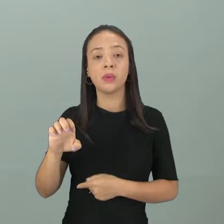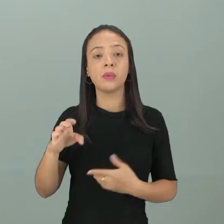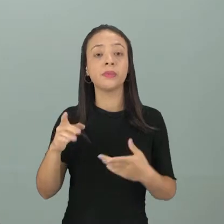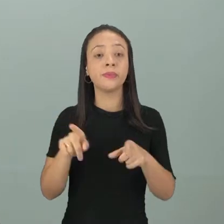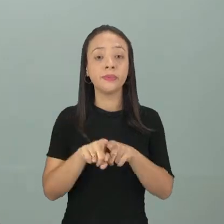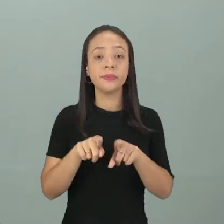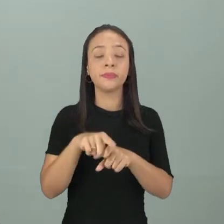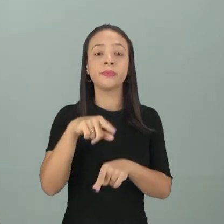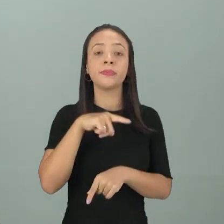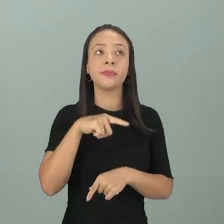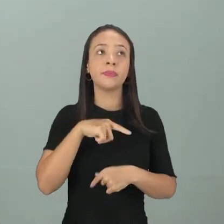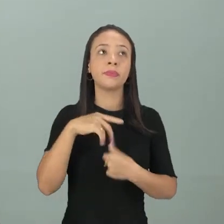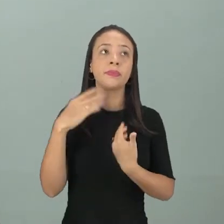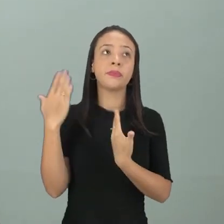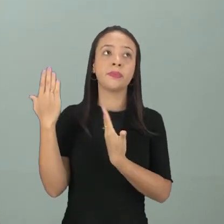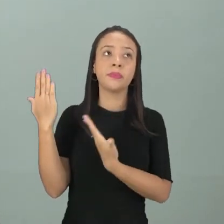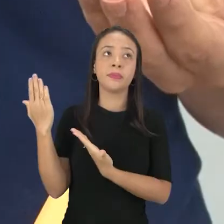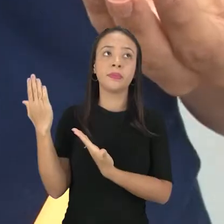E temos aqui,